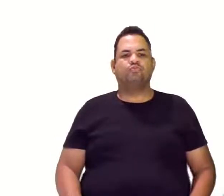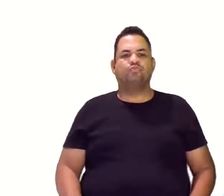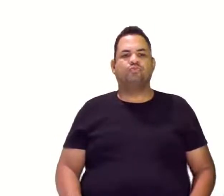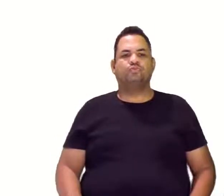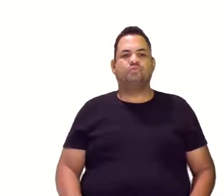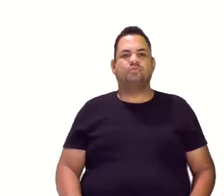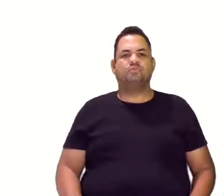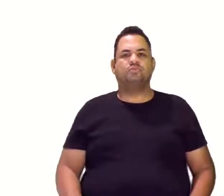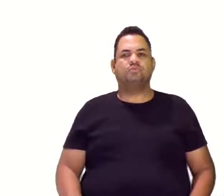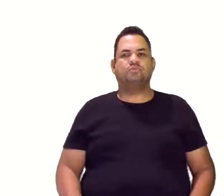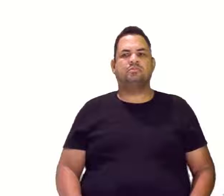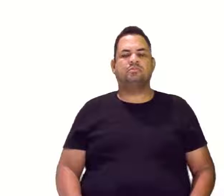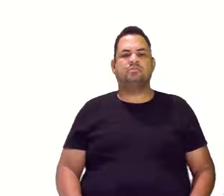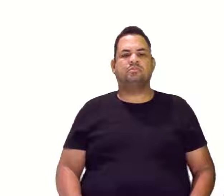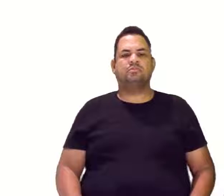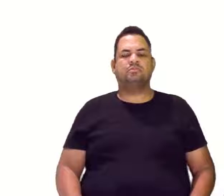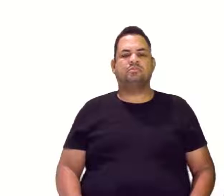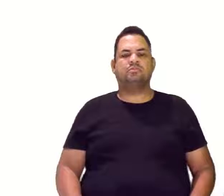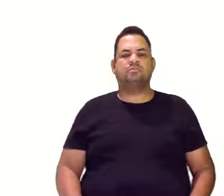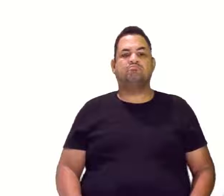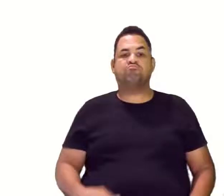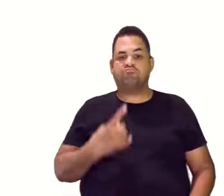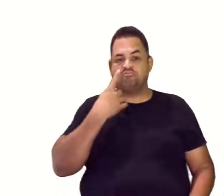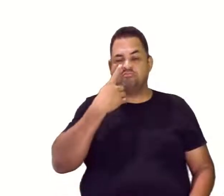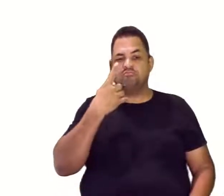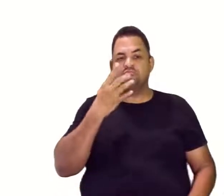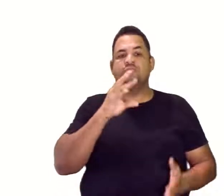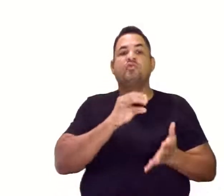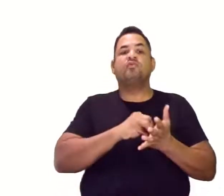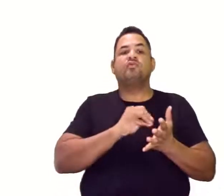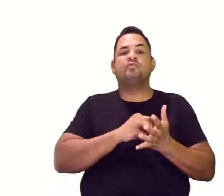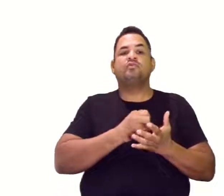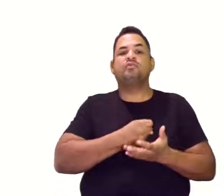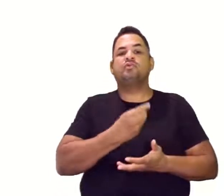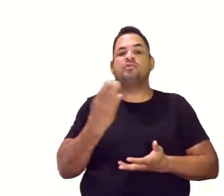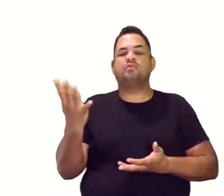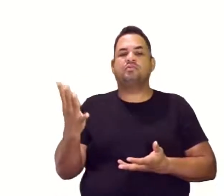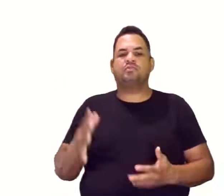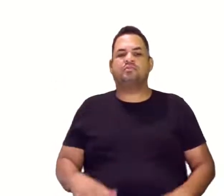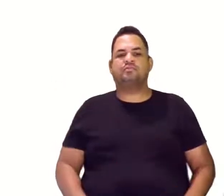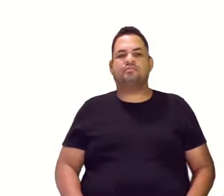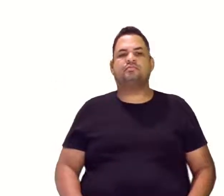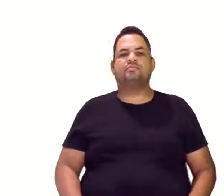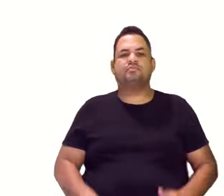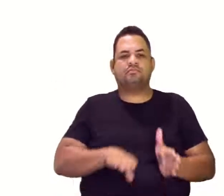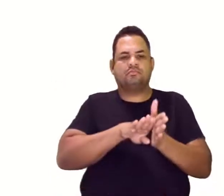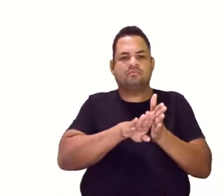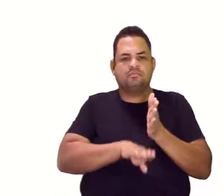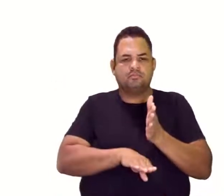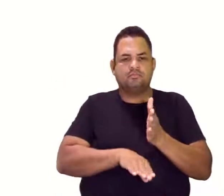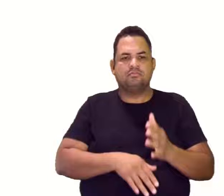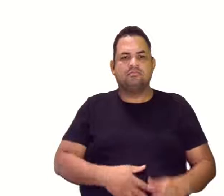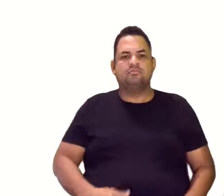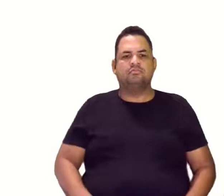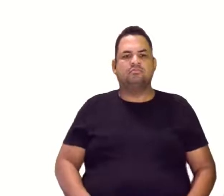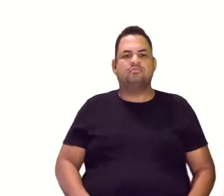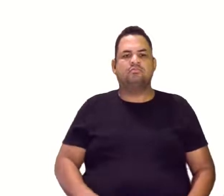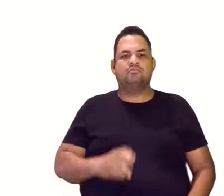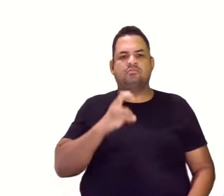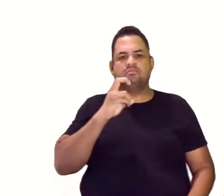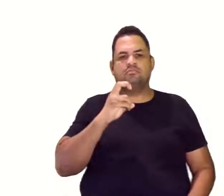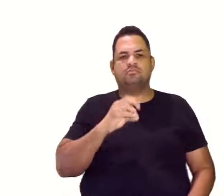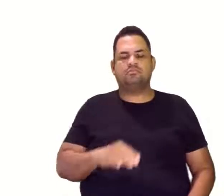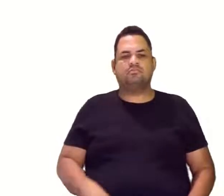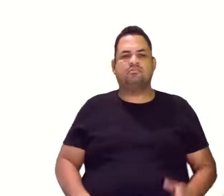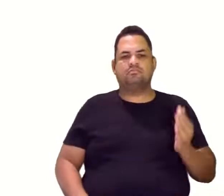Então, né? Vamos ver quanto que falta, não é, para essa pontuação? Então vamos fazer a subtração aqui, né? 5, aqui